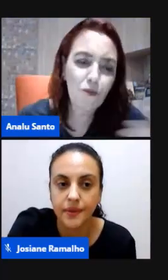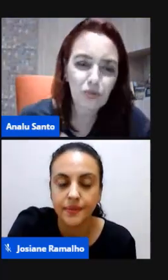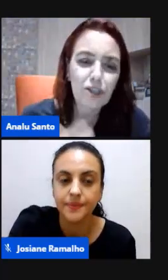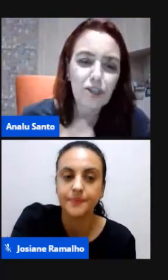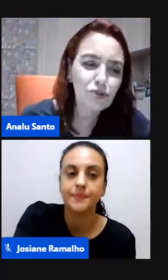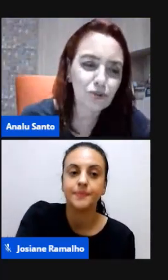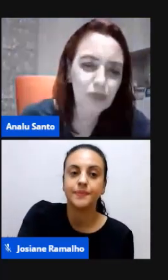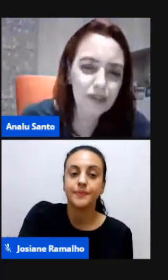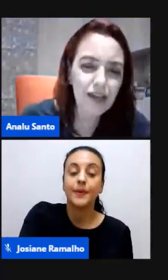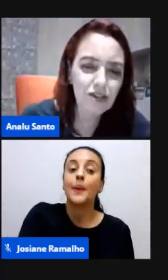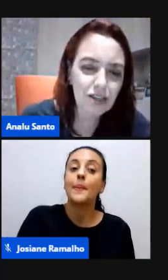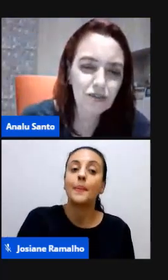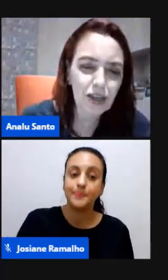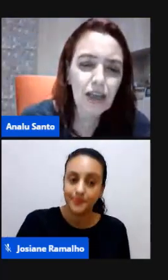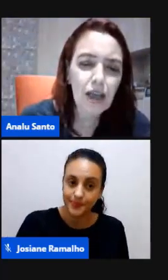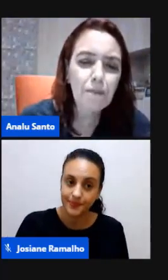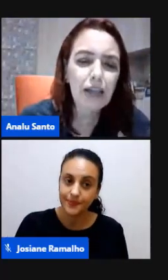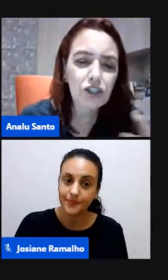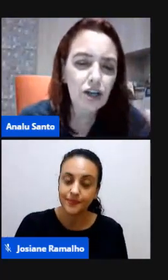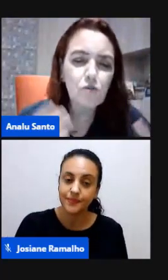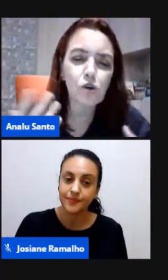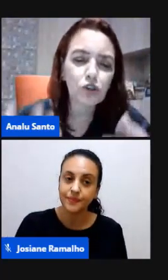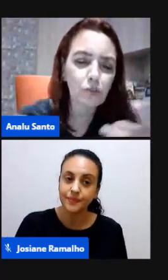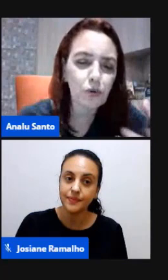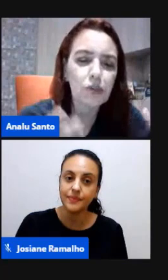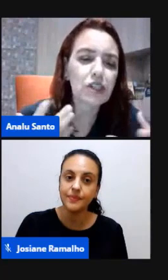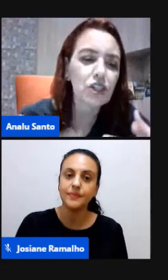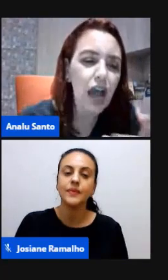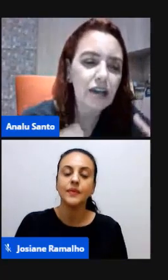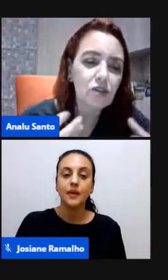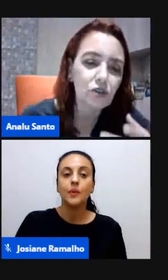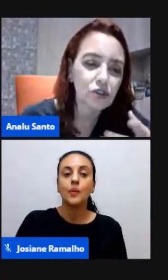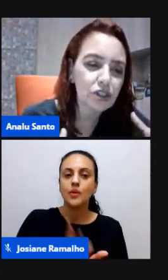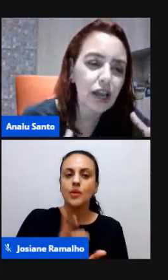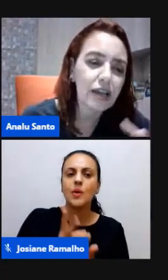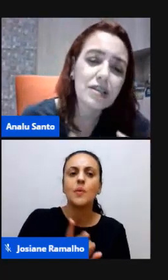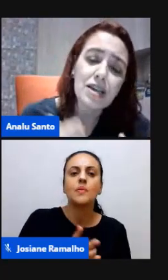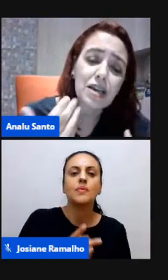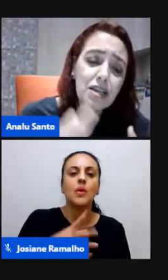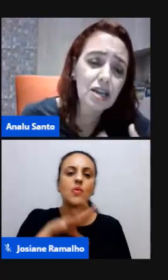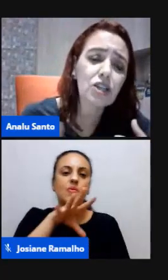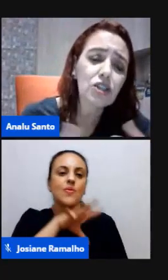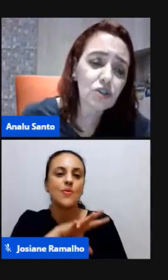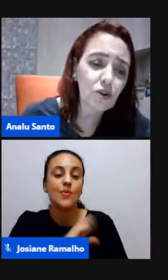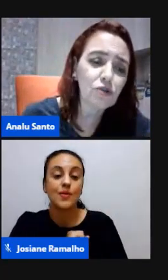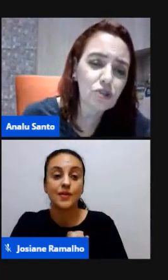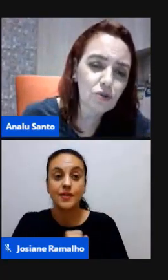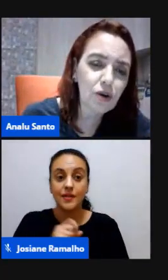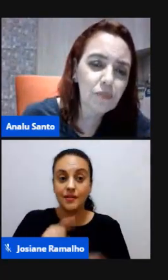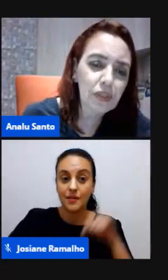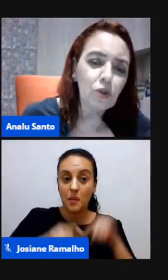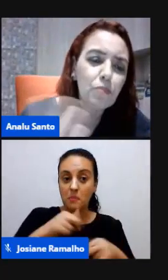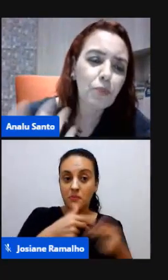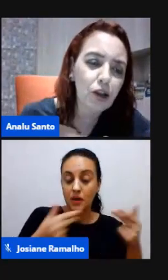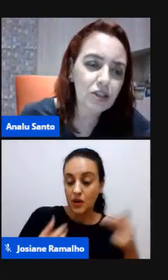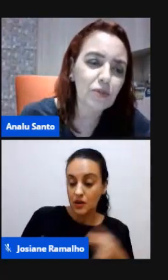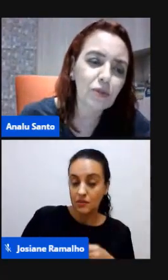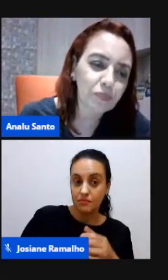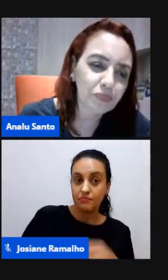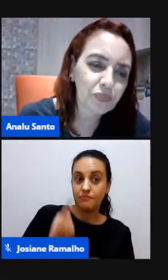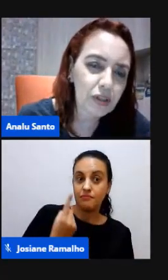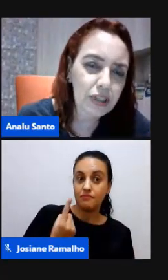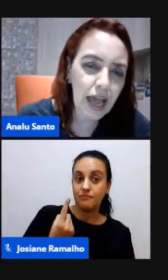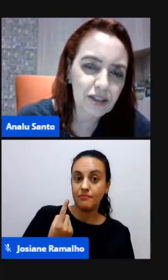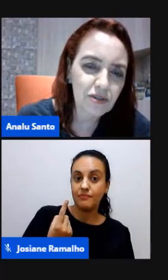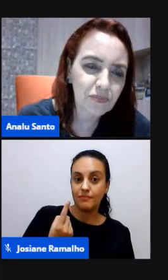Bom, dando continuidade a isso, né? Paixão, gosto por coisas raras e originais, e aí a gente continua no